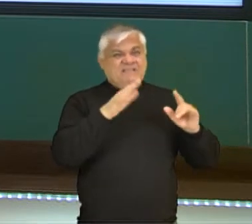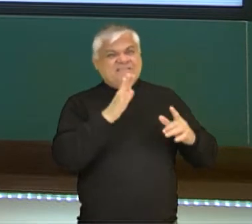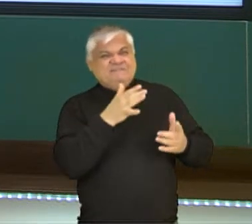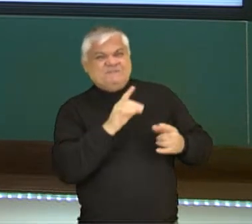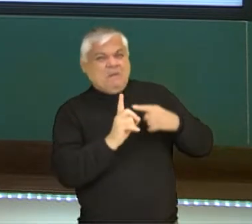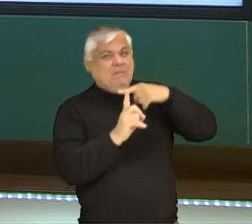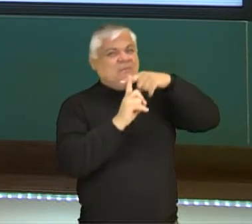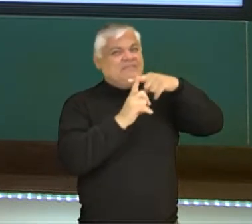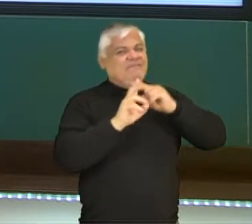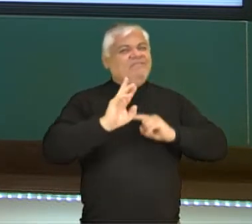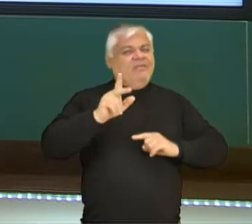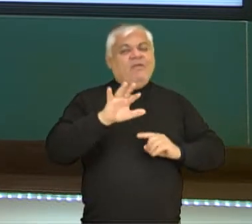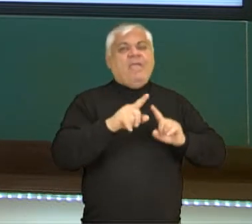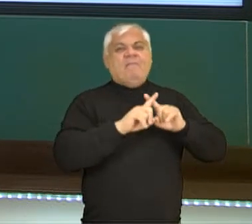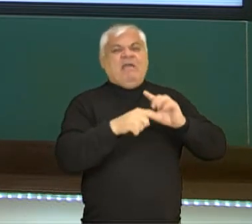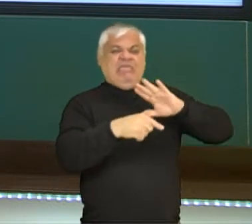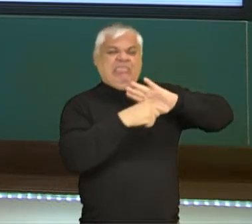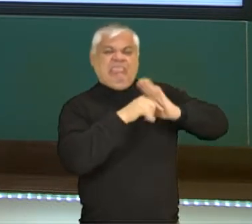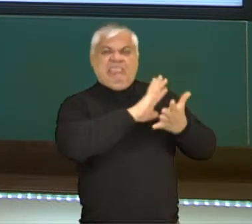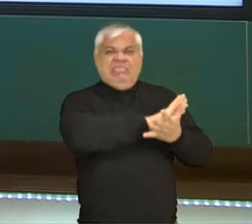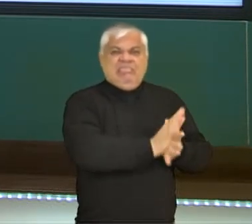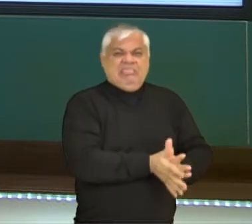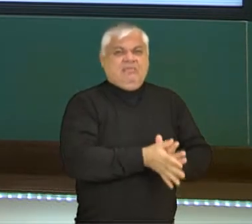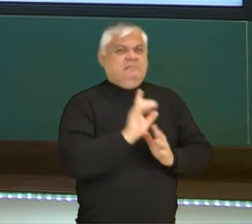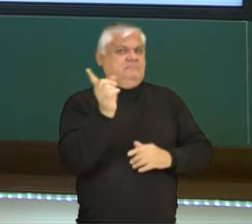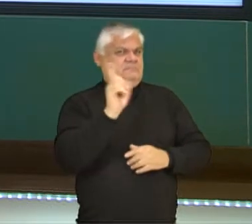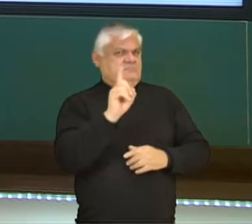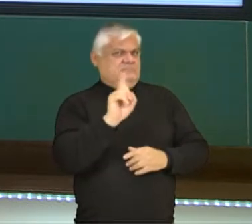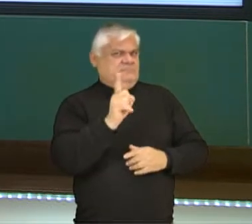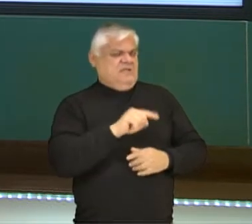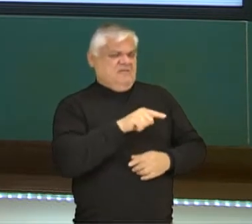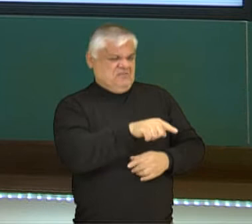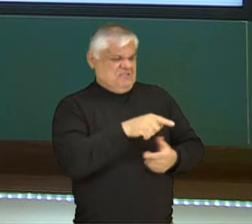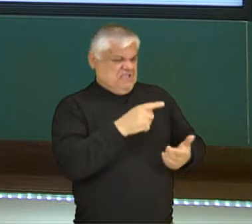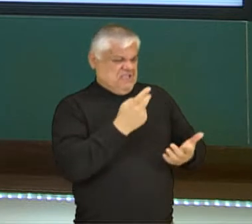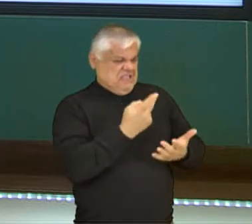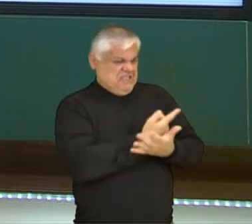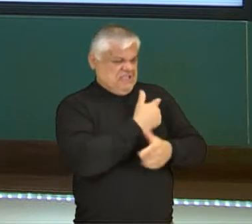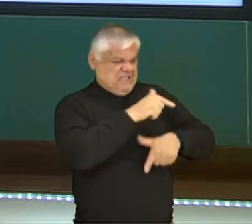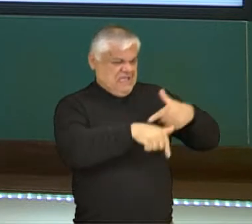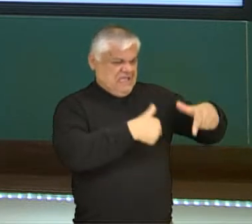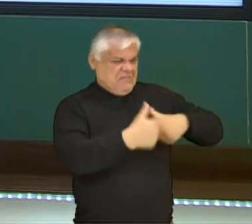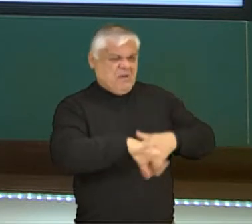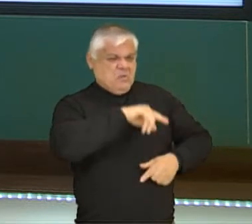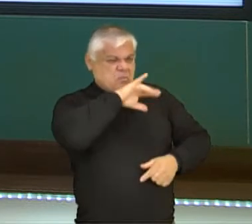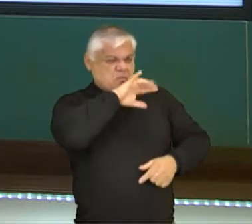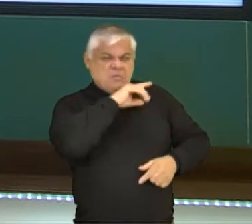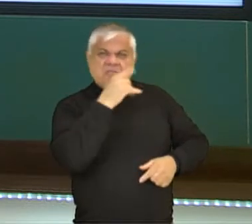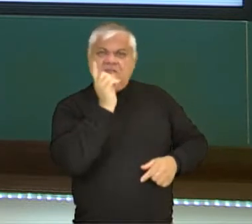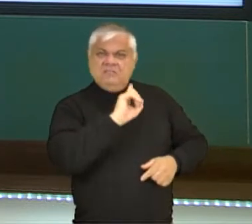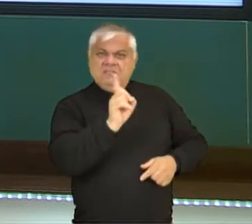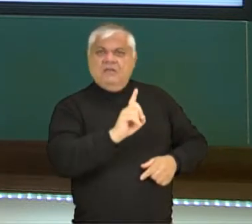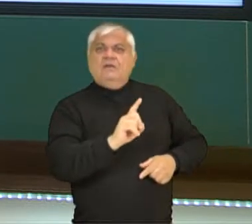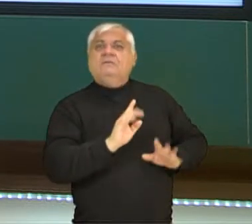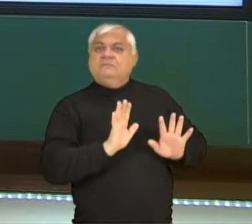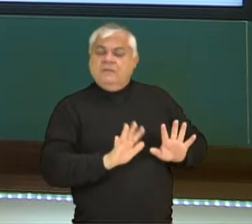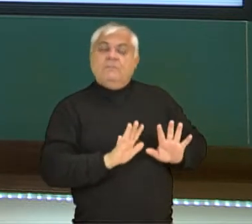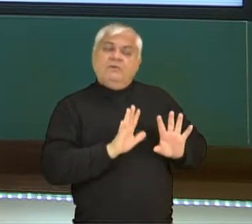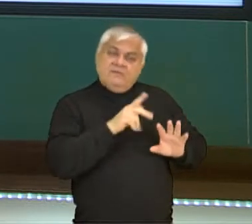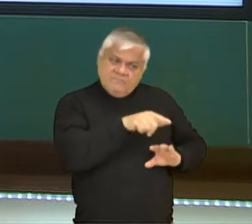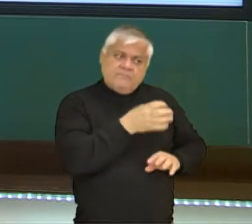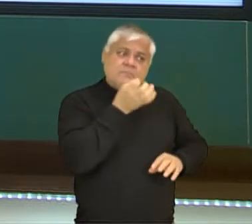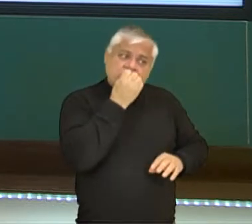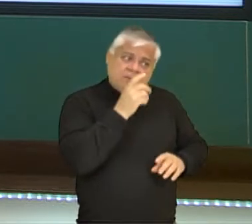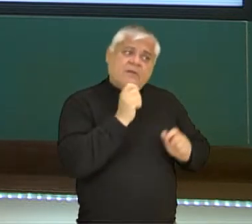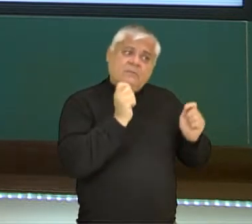positivo, ele não deve ser um feedback negativo, né? Olha, você não fez um bom trabalho. Você fez um bom trabalho, mas a gente pode melhorar